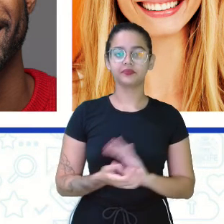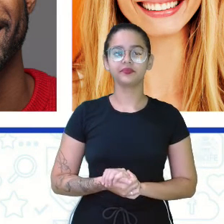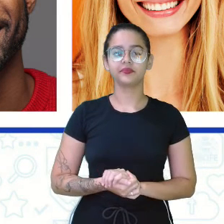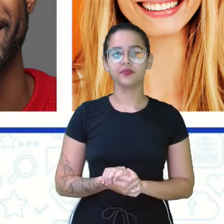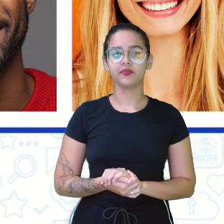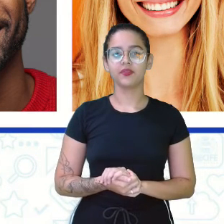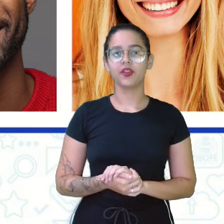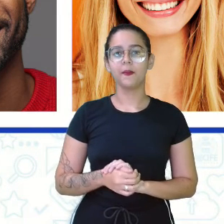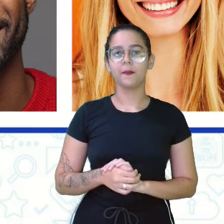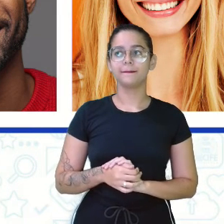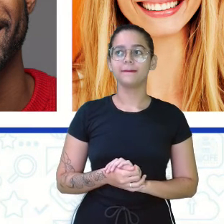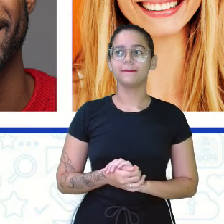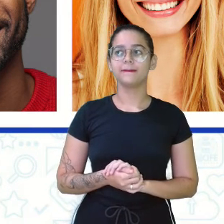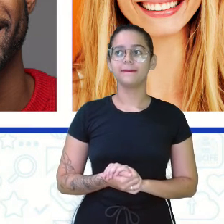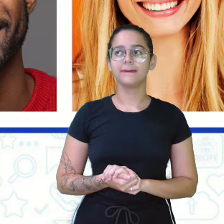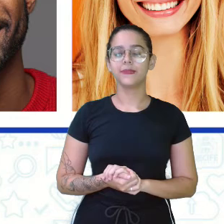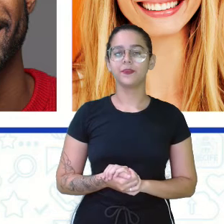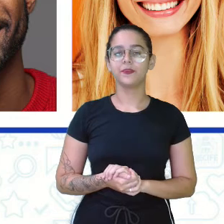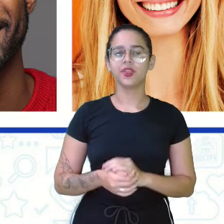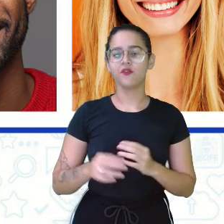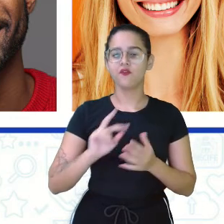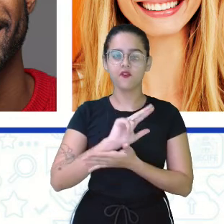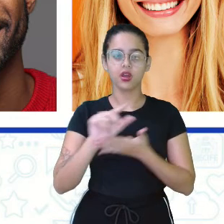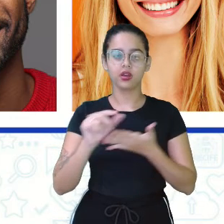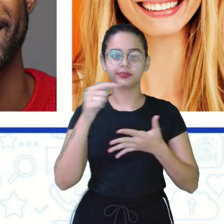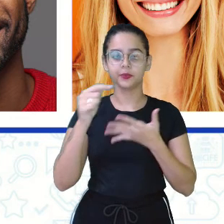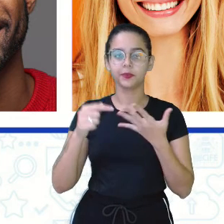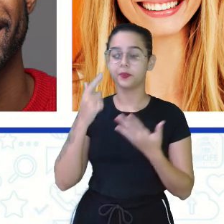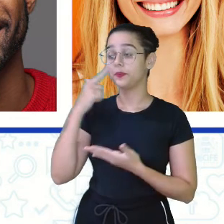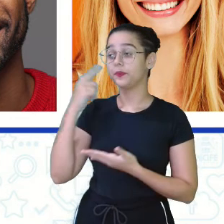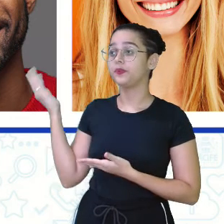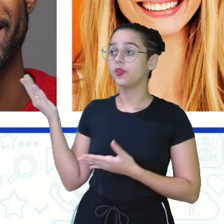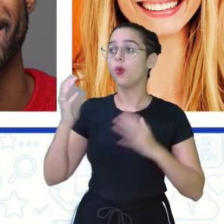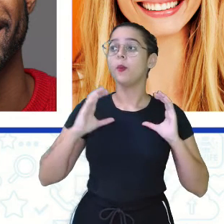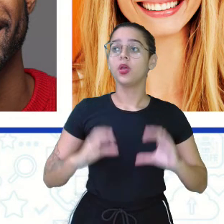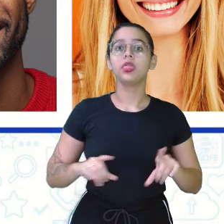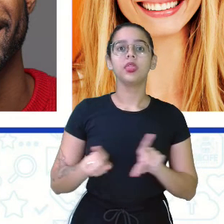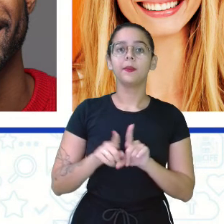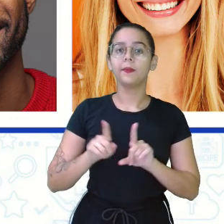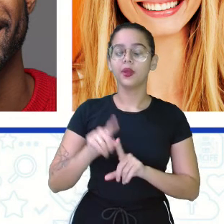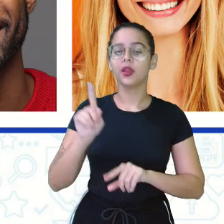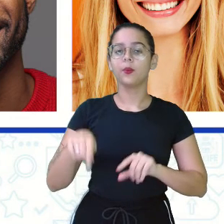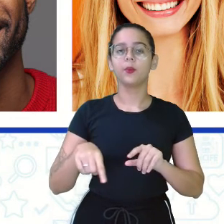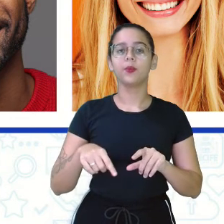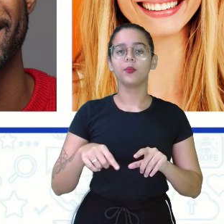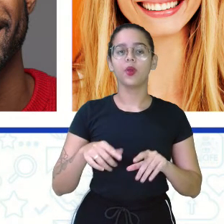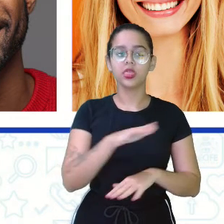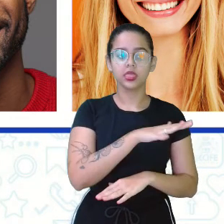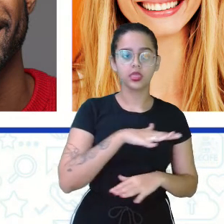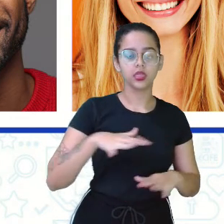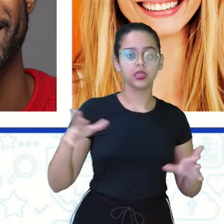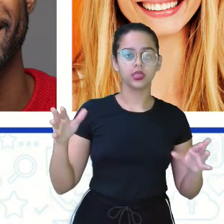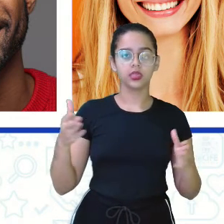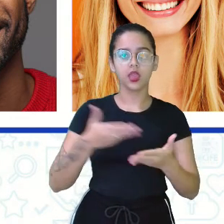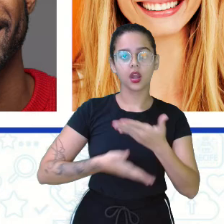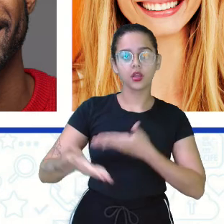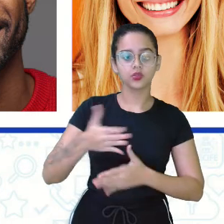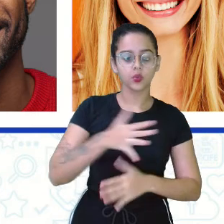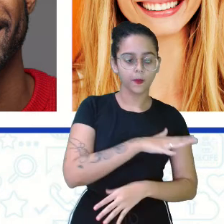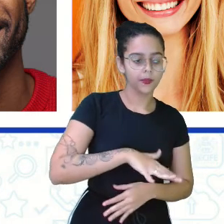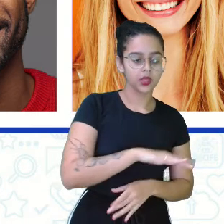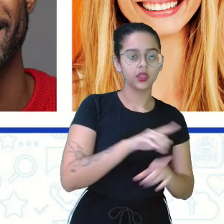externas, morfológicas, fisiológicas e comportamentais, sendo um produto da interação do ambiente e